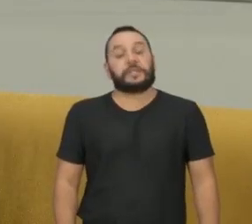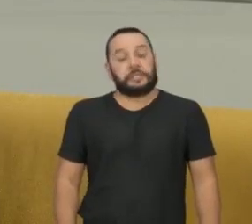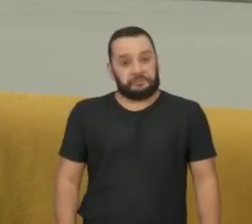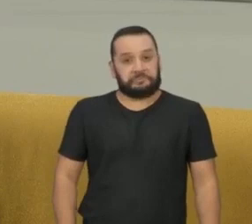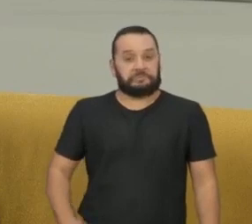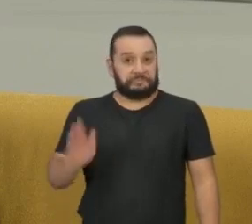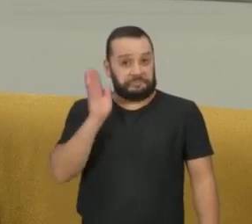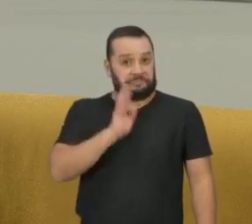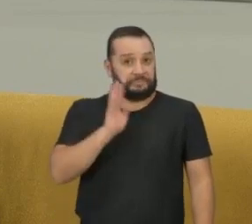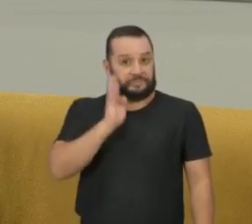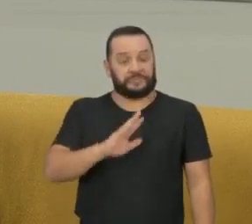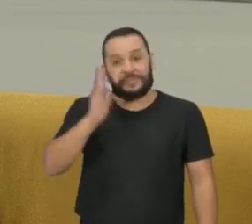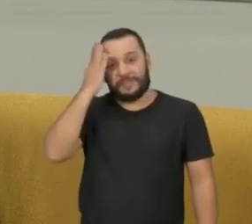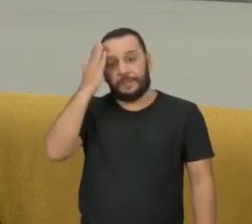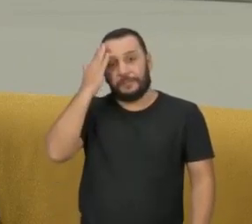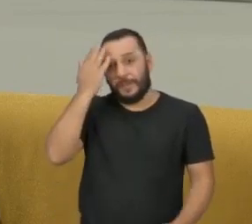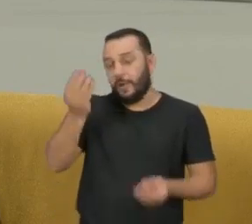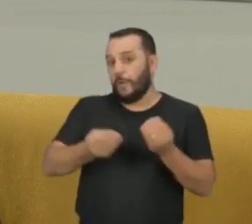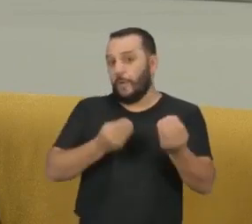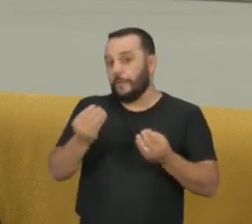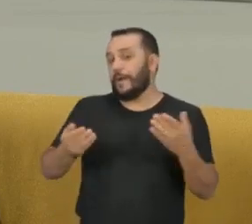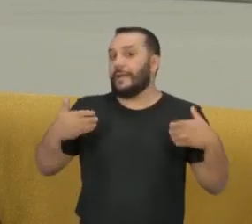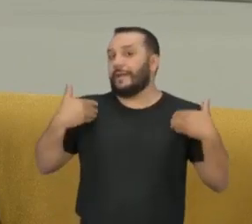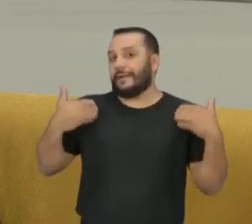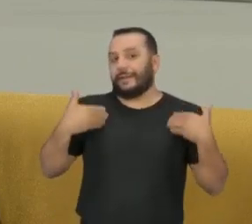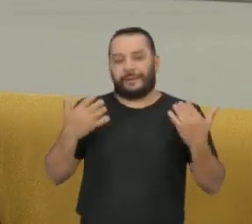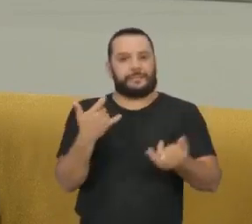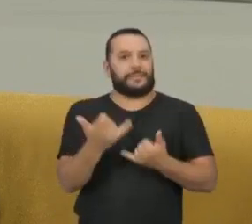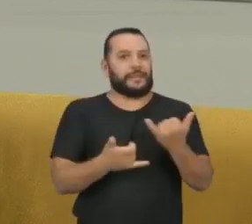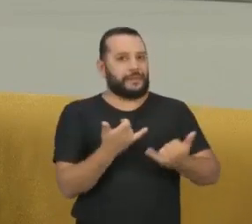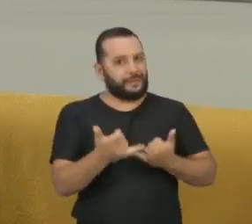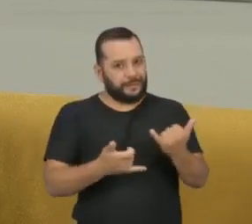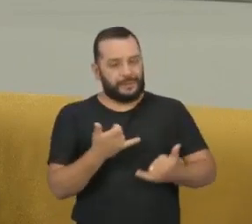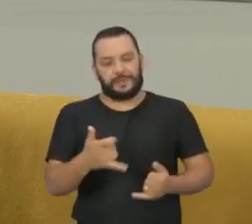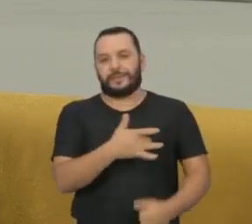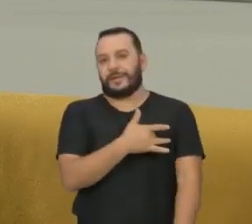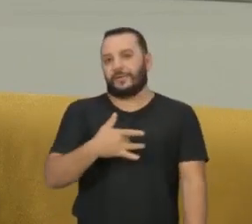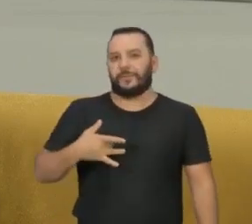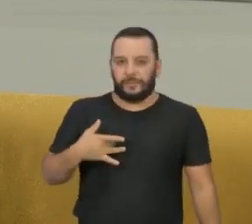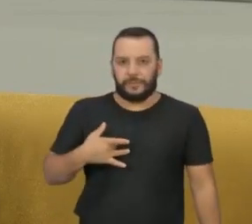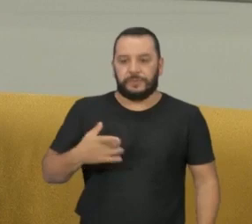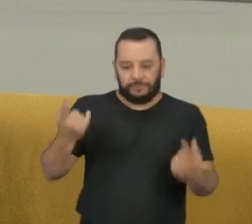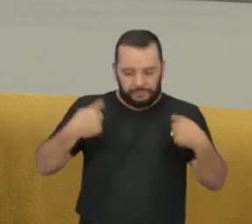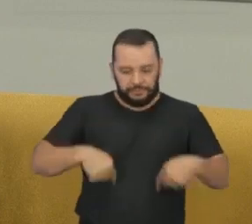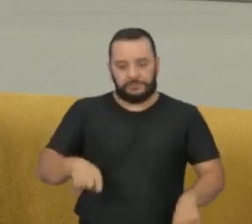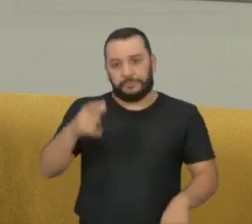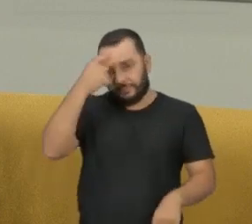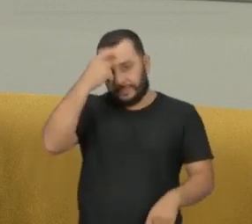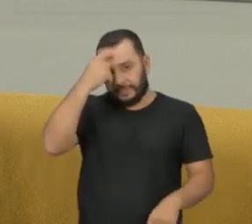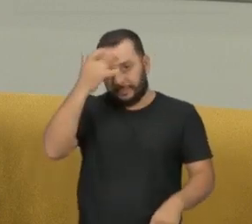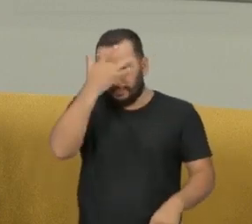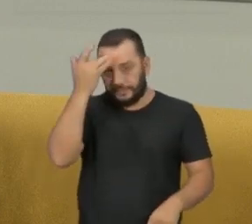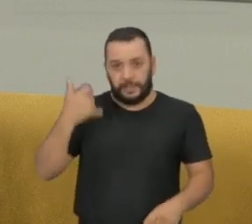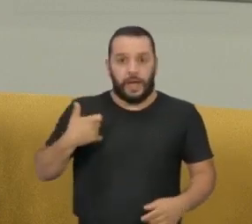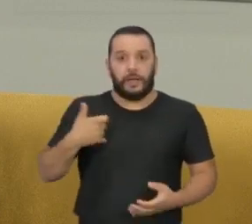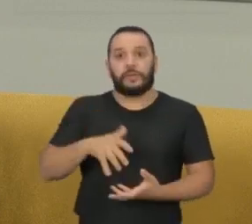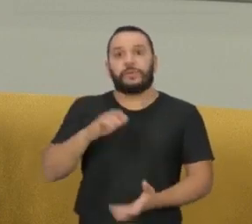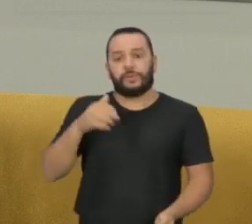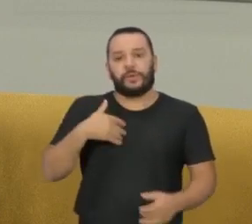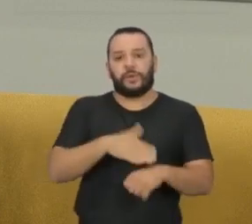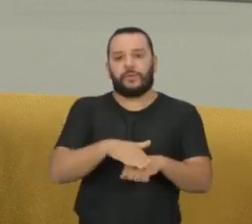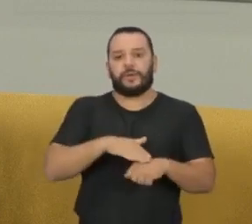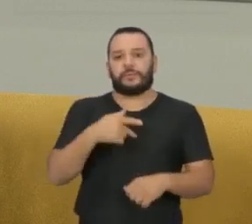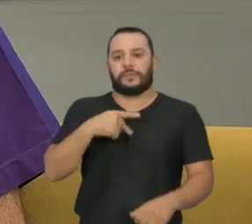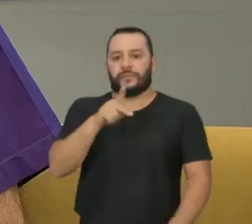Legal. Para saber mais sobre o papel da alegria e das brincadeiras na saúde física e mental dos adultos, eu converso agora com o professor titular do Instituto